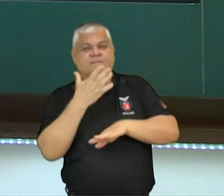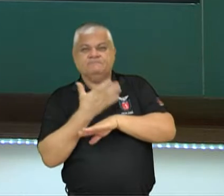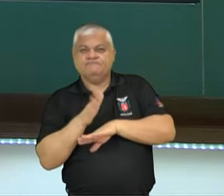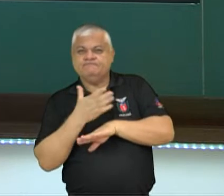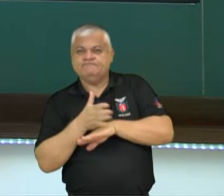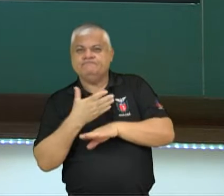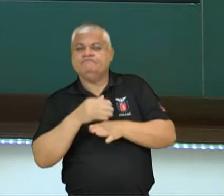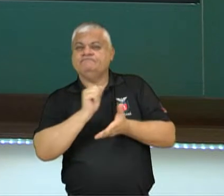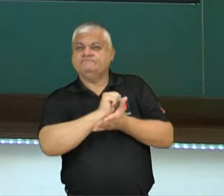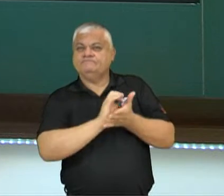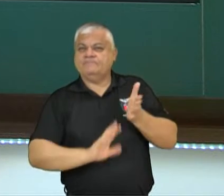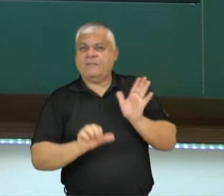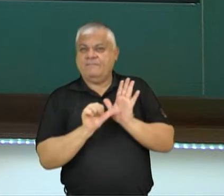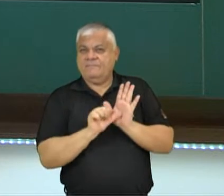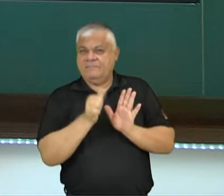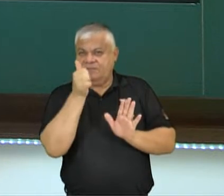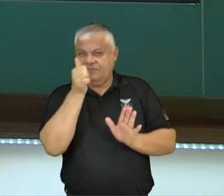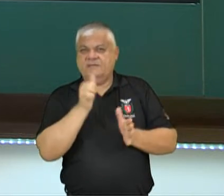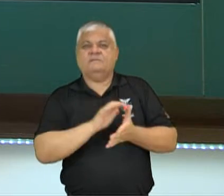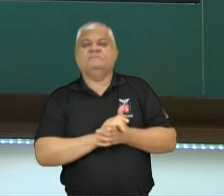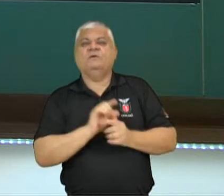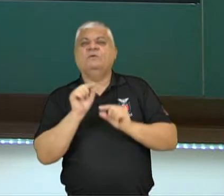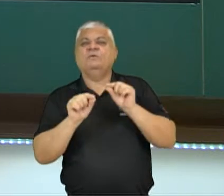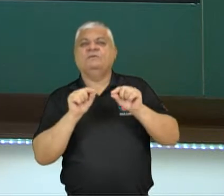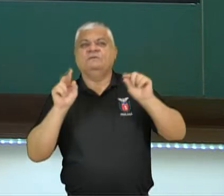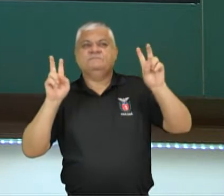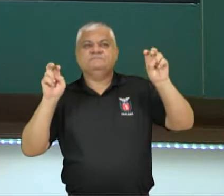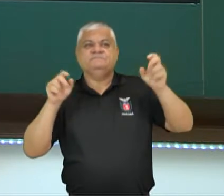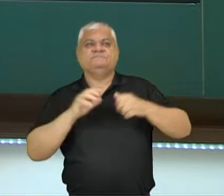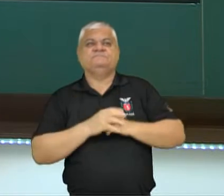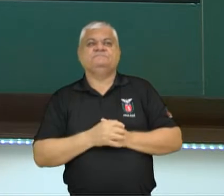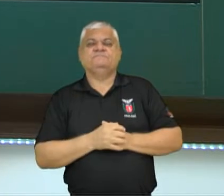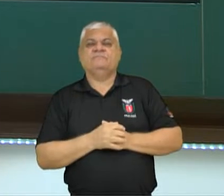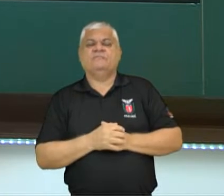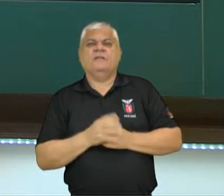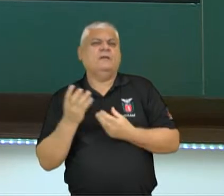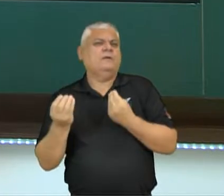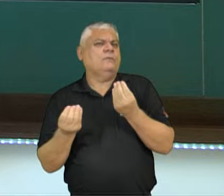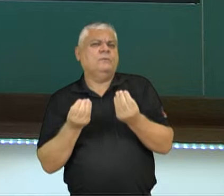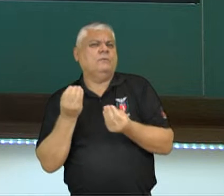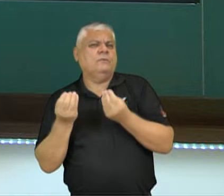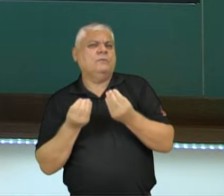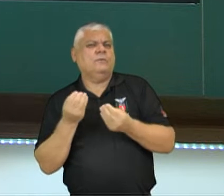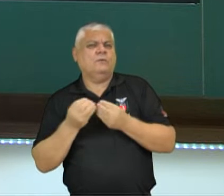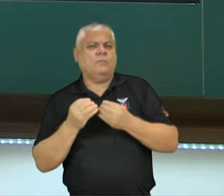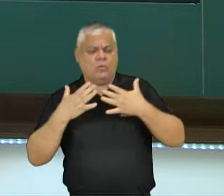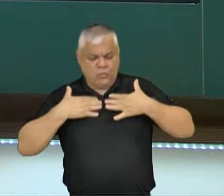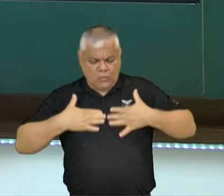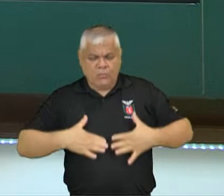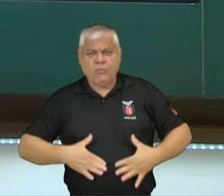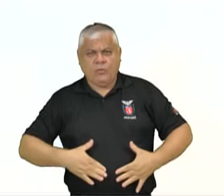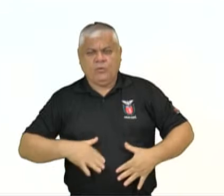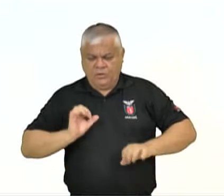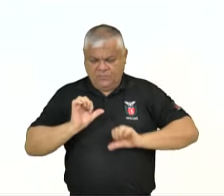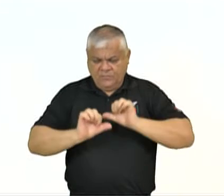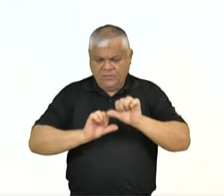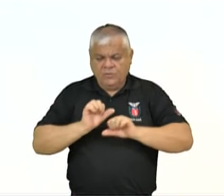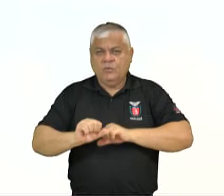Então, temos a nossa primeira atividade que diz o seguinte: de que maneira as mudanças no corpo e